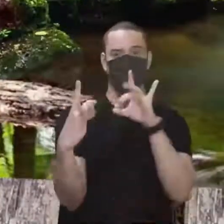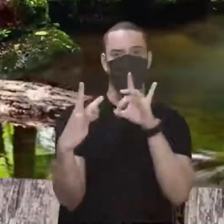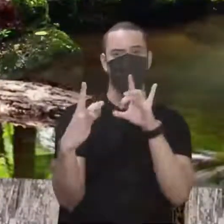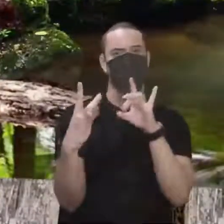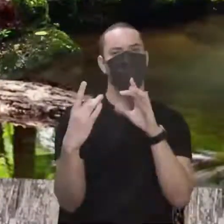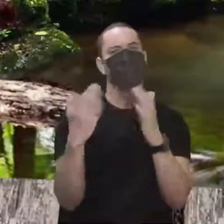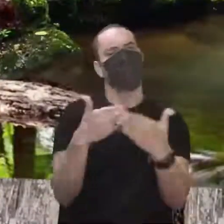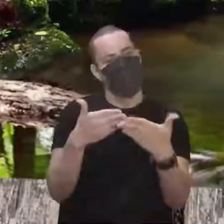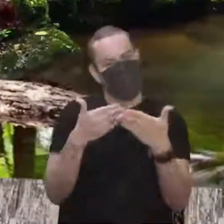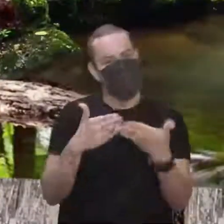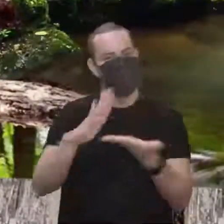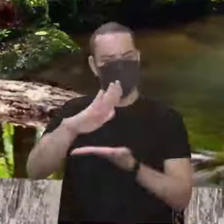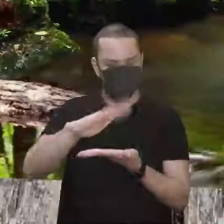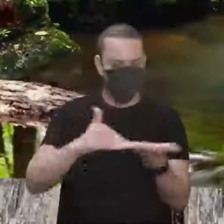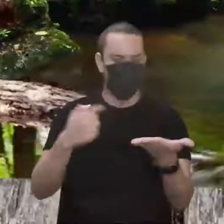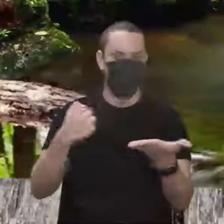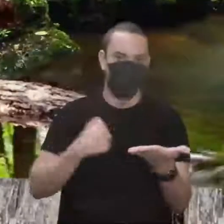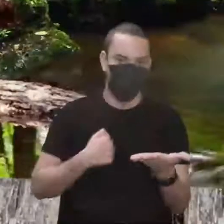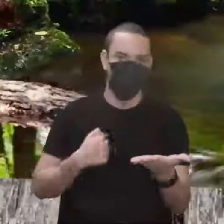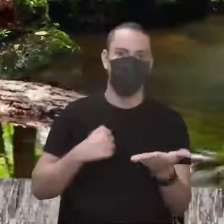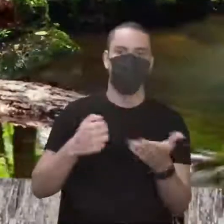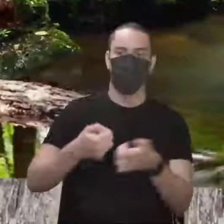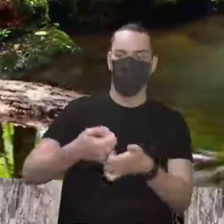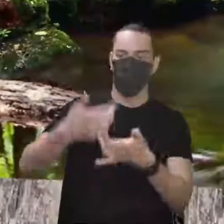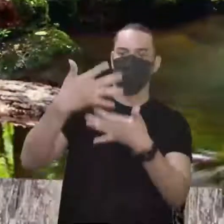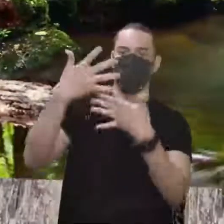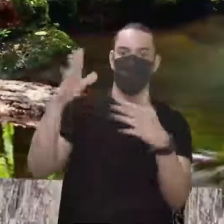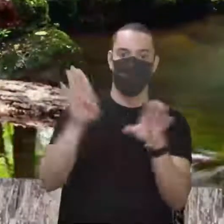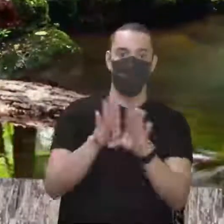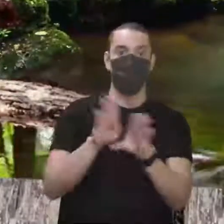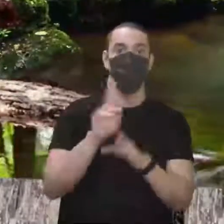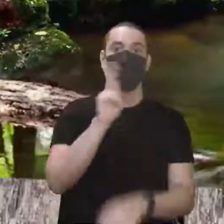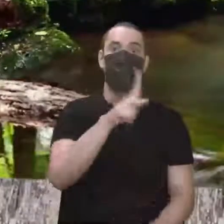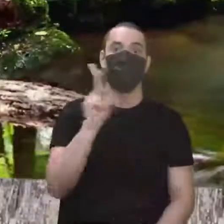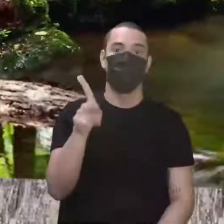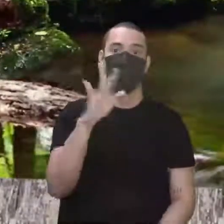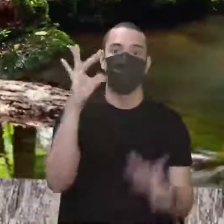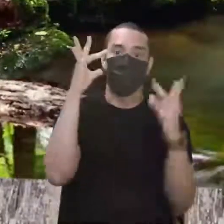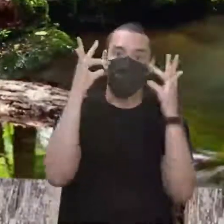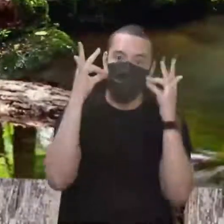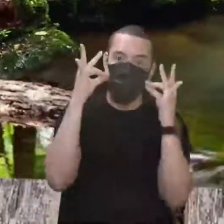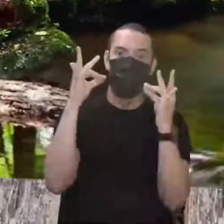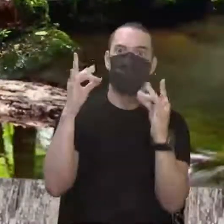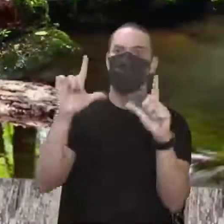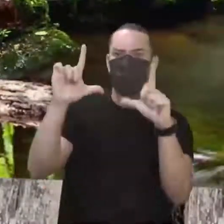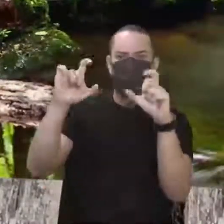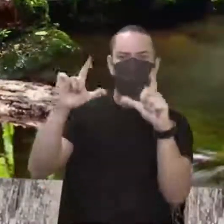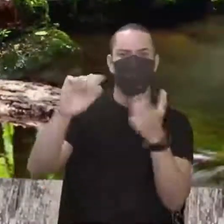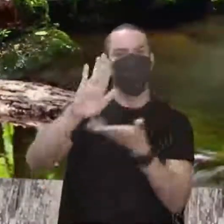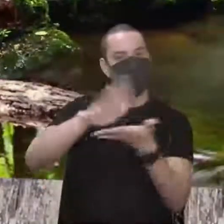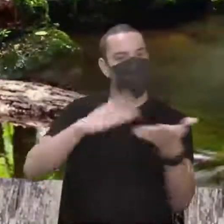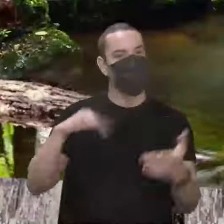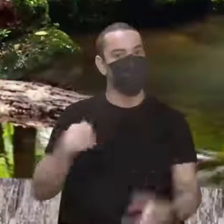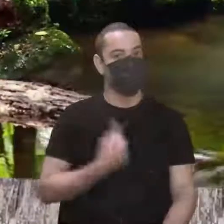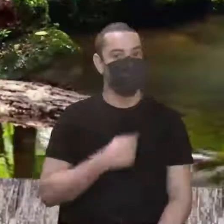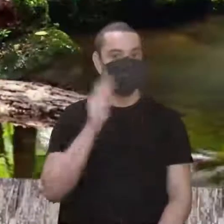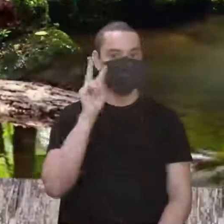então não deixe de dar aquele feedback, né, professor presencial, tirar uma foto, como é que os meninos estão aí, tá